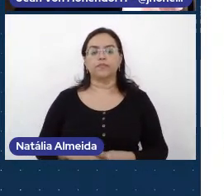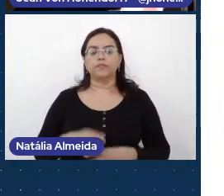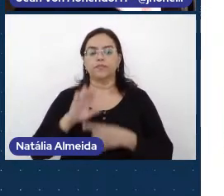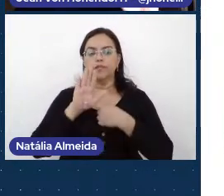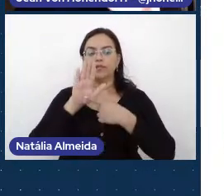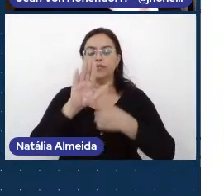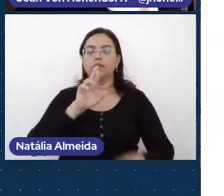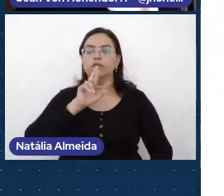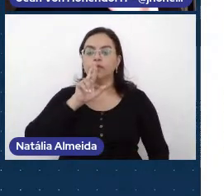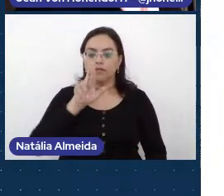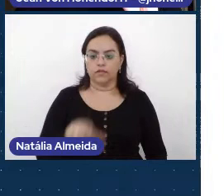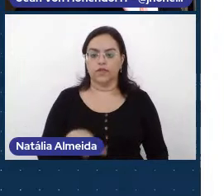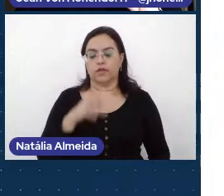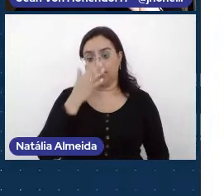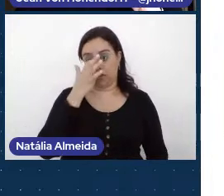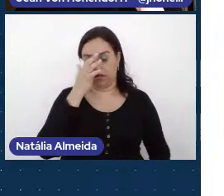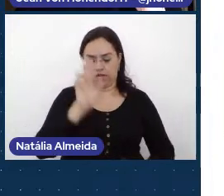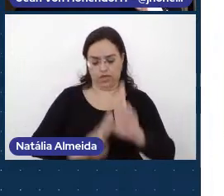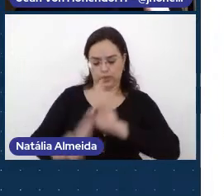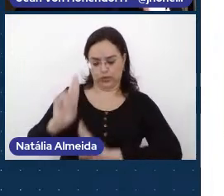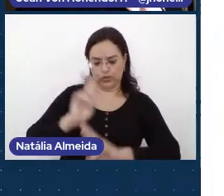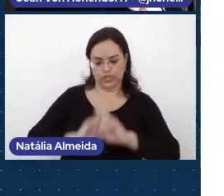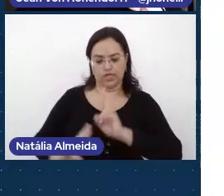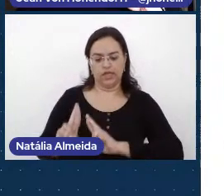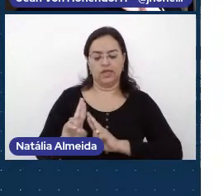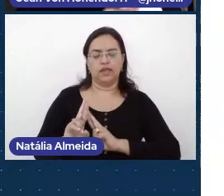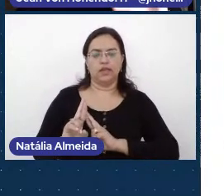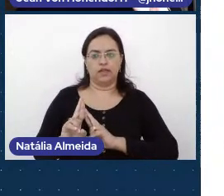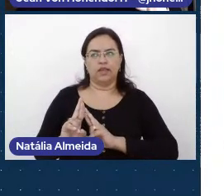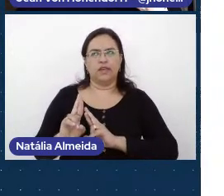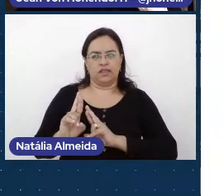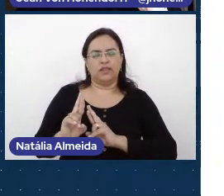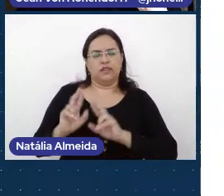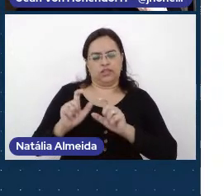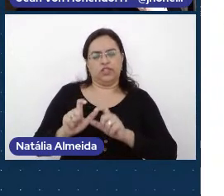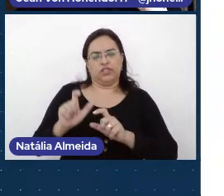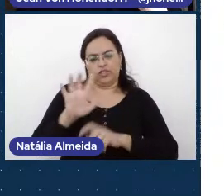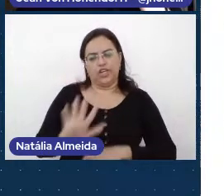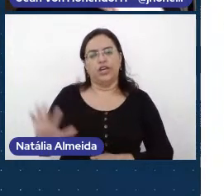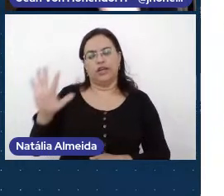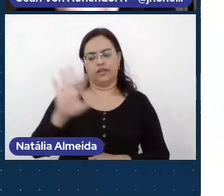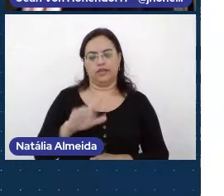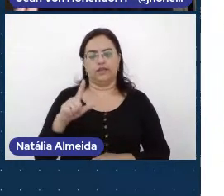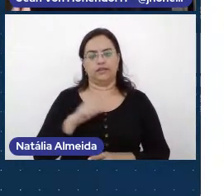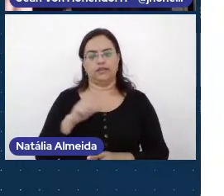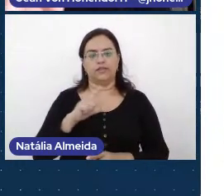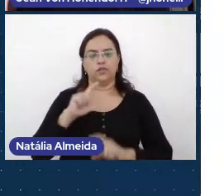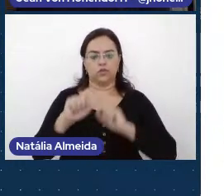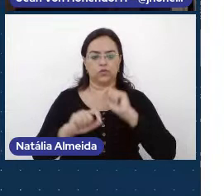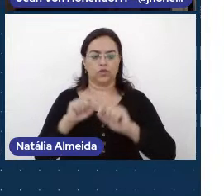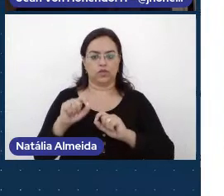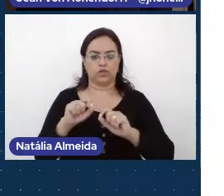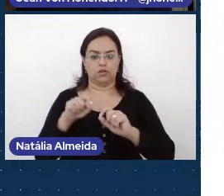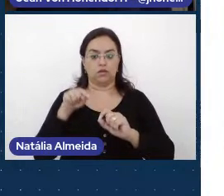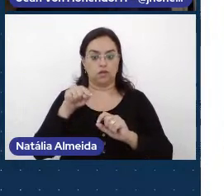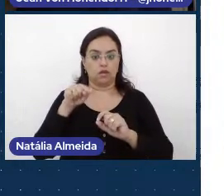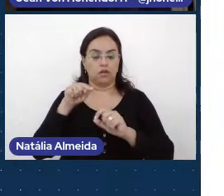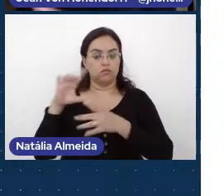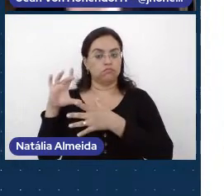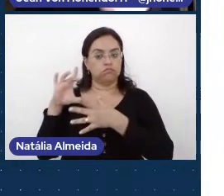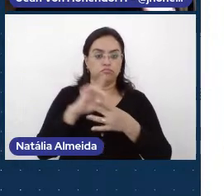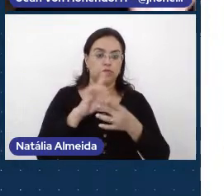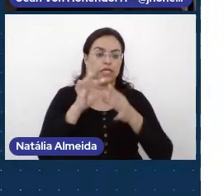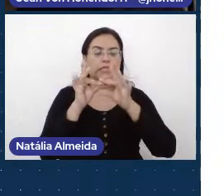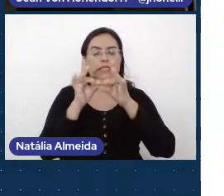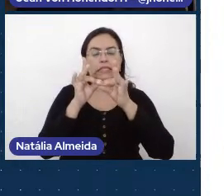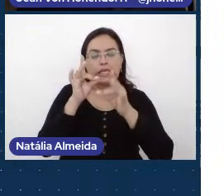seção de resultados, geralmente, se ela vem separada da discussão, ela tem que ser uma seção descritiva, que vai descrever os